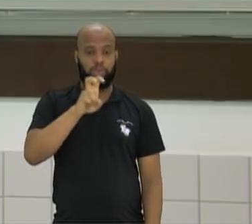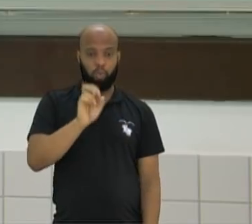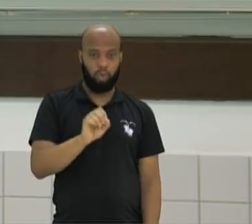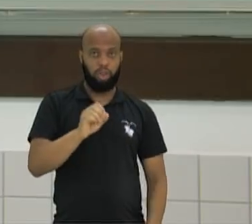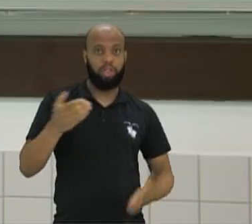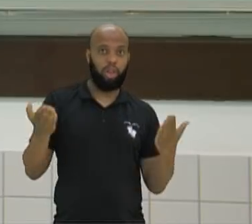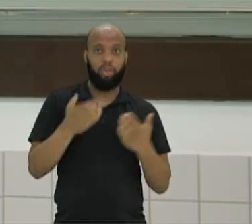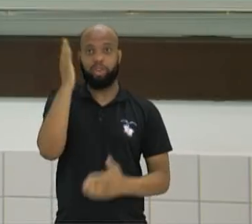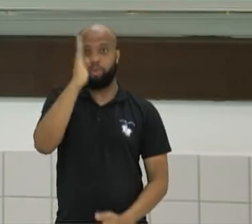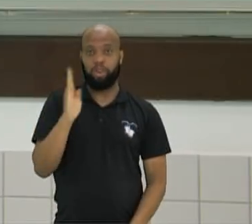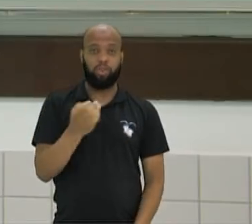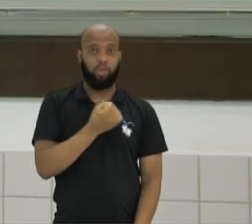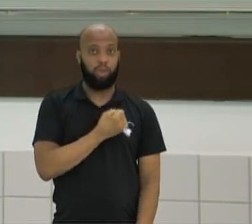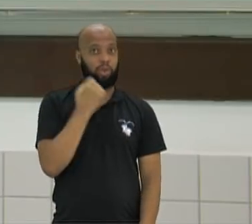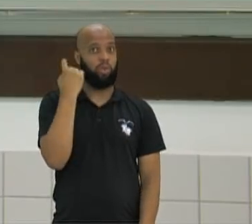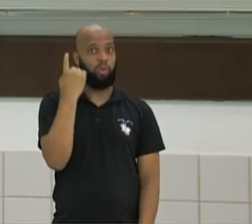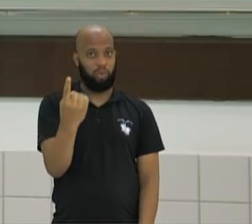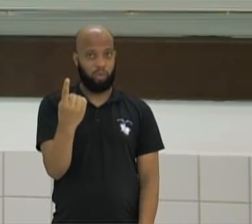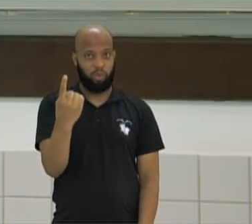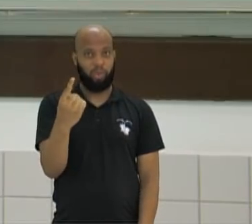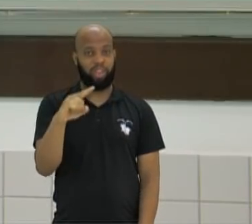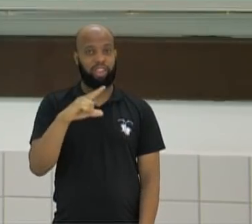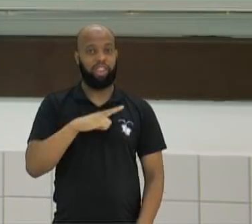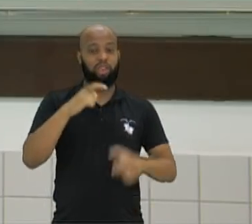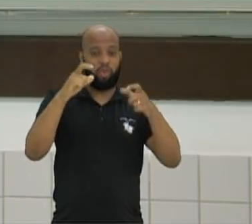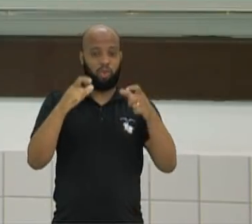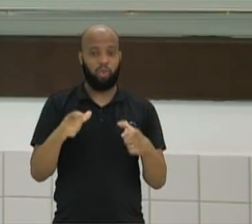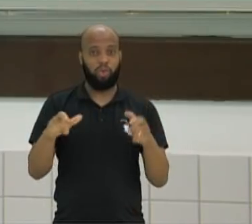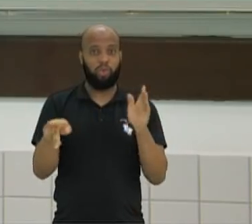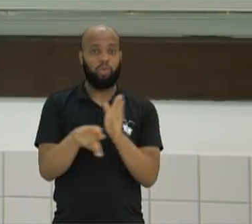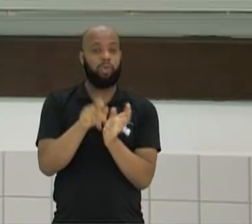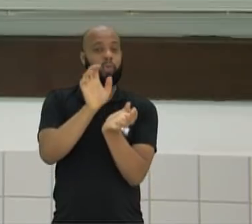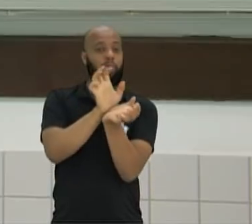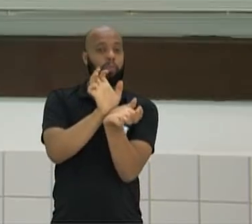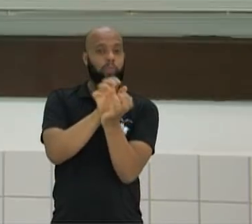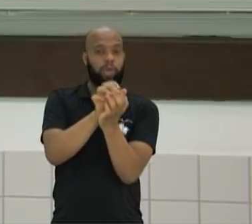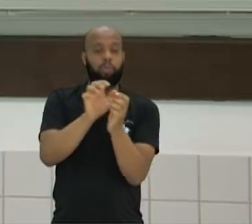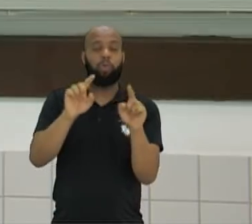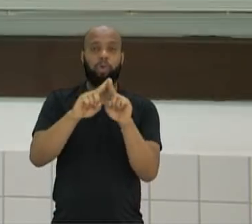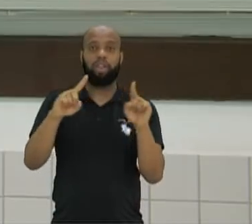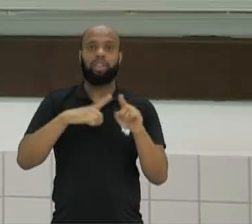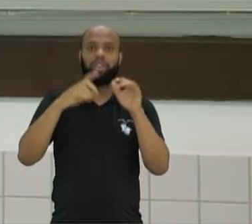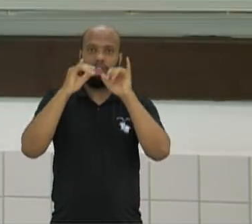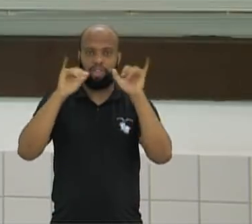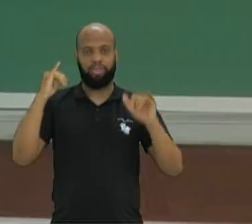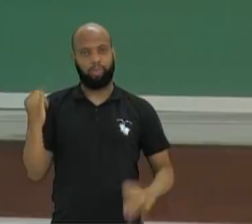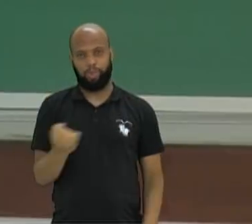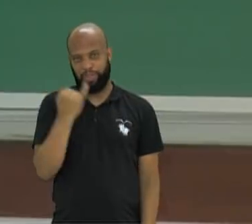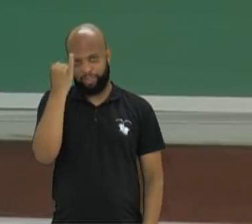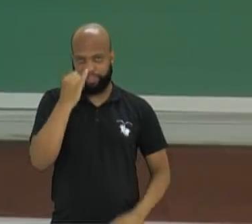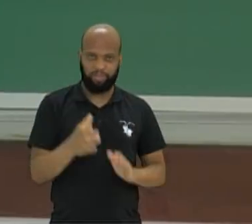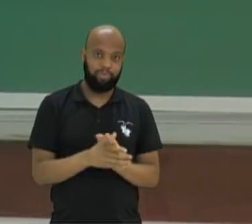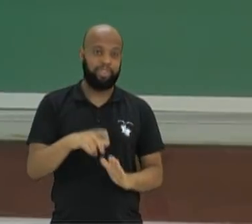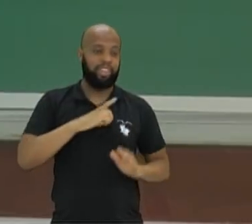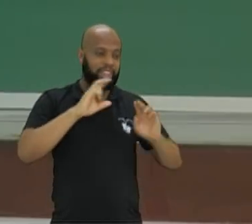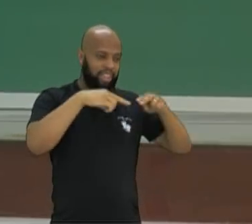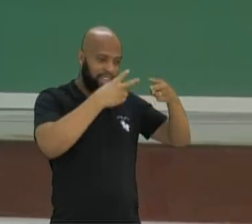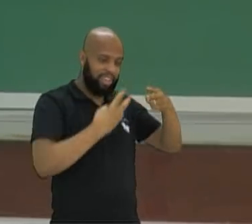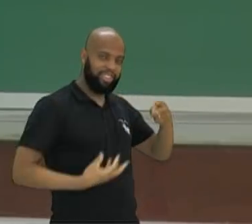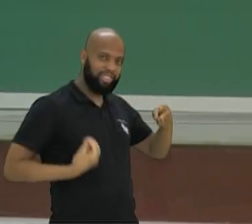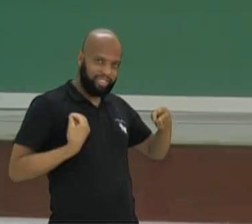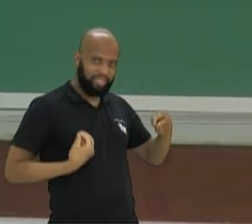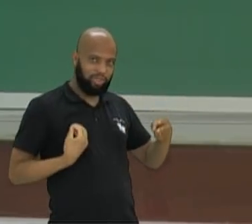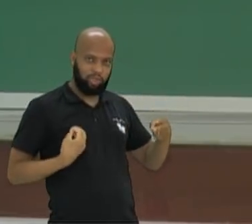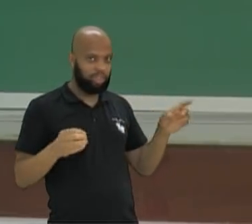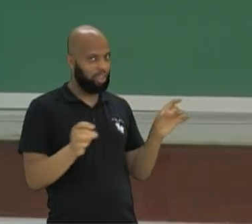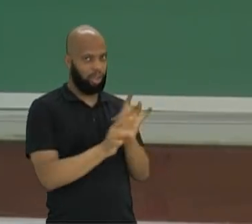Vamos trabalhar um pouquinho agora a presença na região de Pernambuco. Mas antes eu tenho dois recados muito importantes. Lembra daquele link de presença? Pois